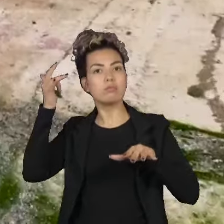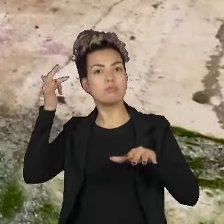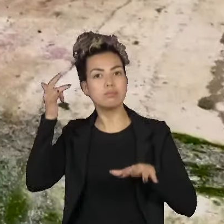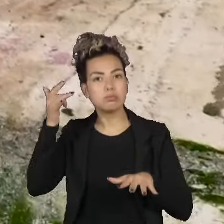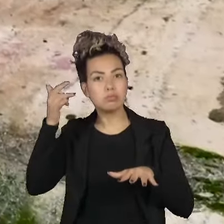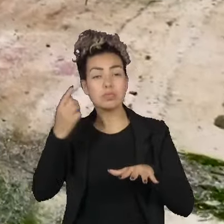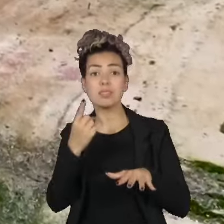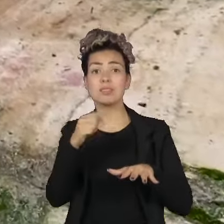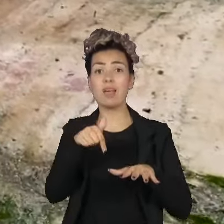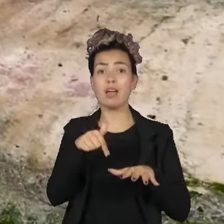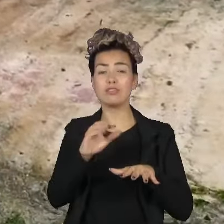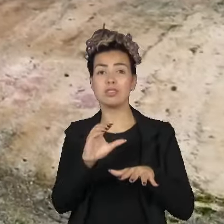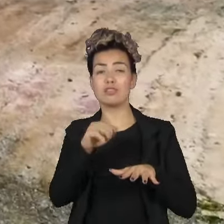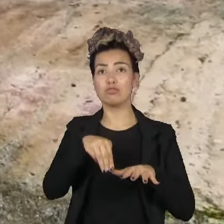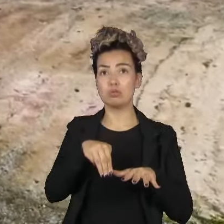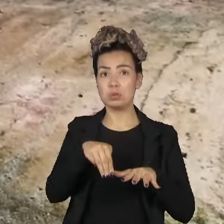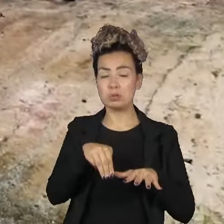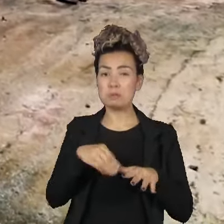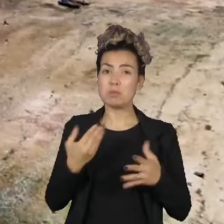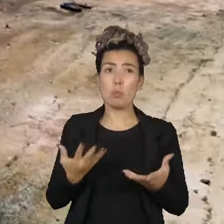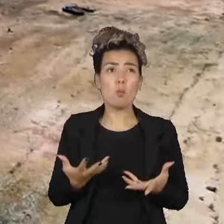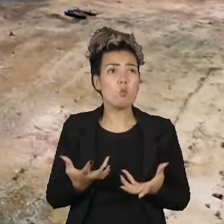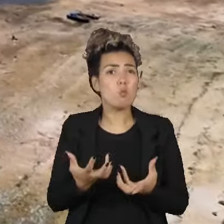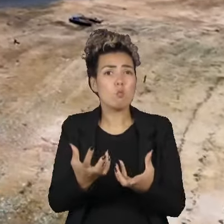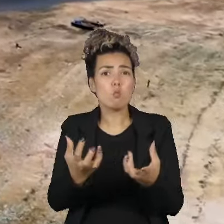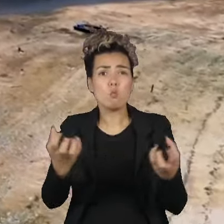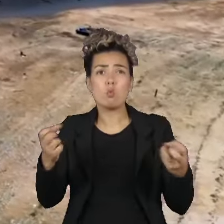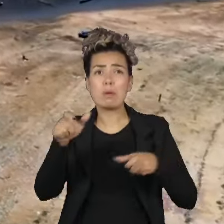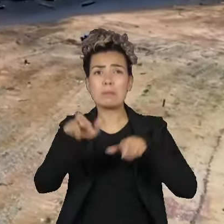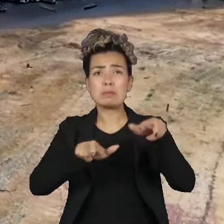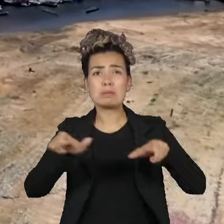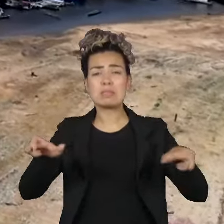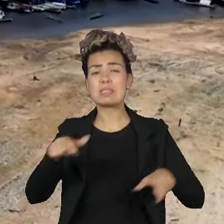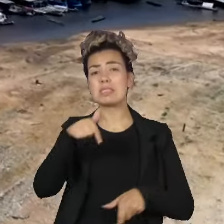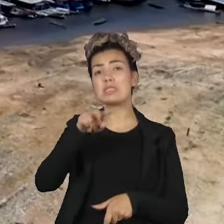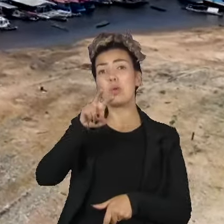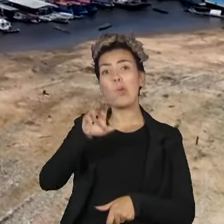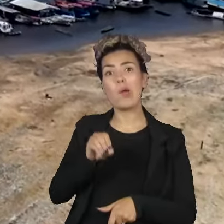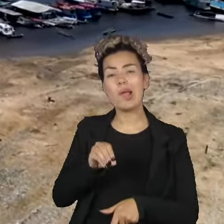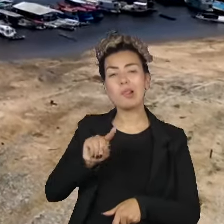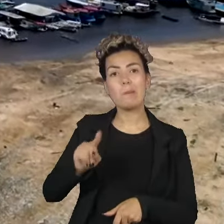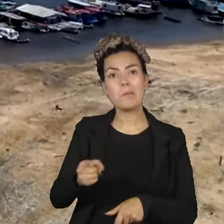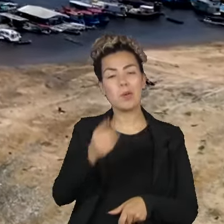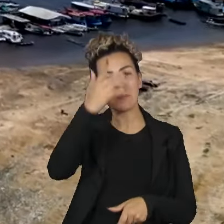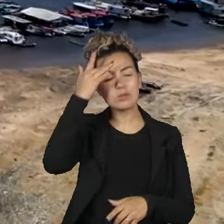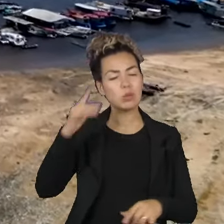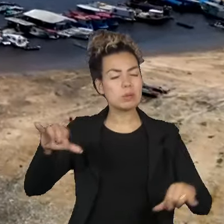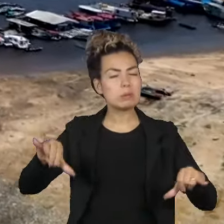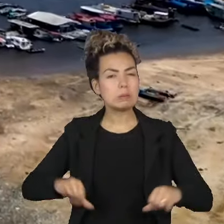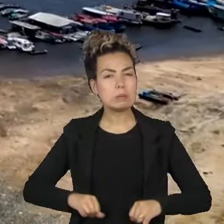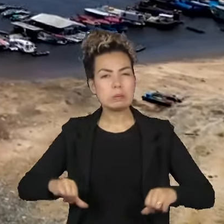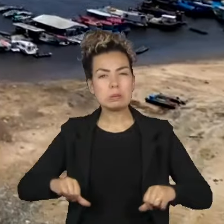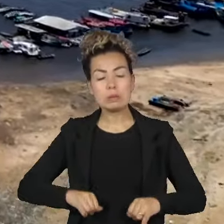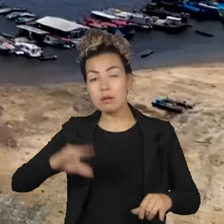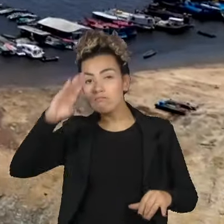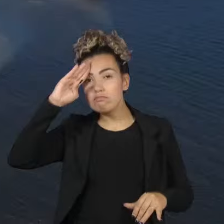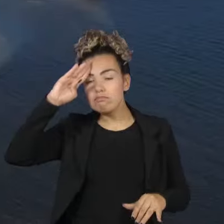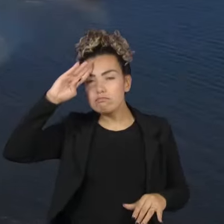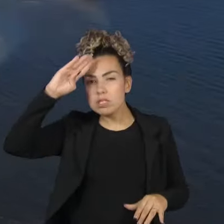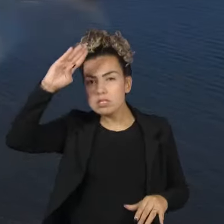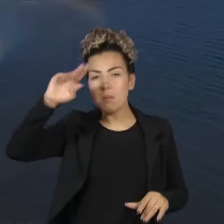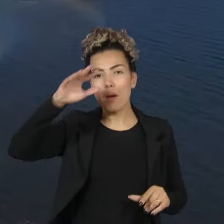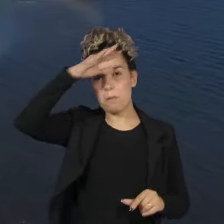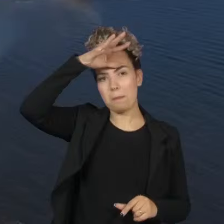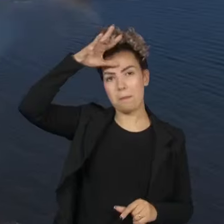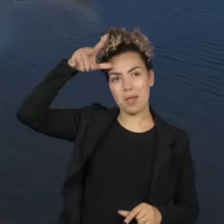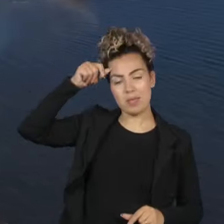afeta cerca de 750.000 pessoas, com destaque para a região metropolitana de Manaus. Cerca